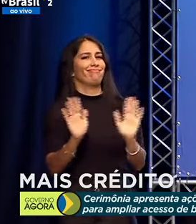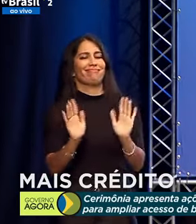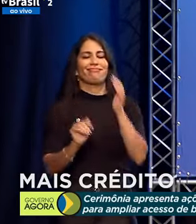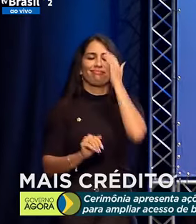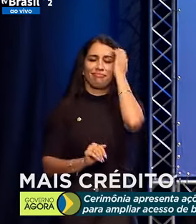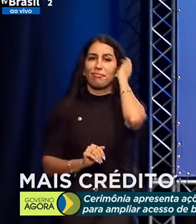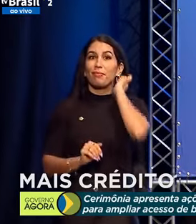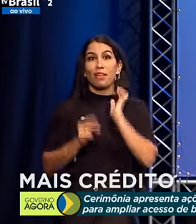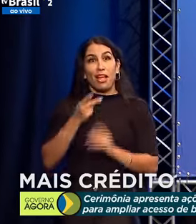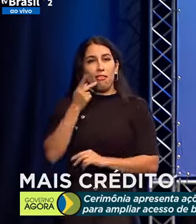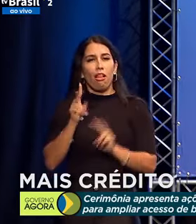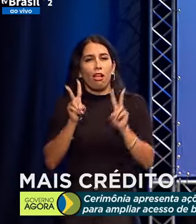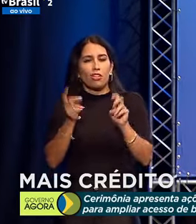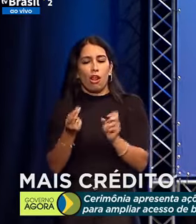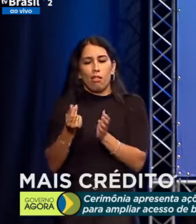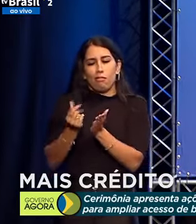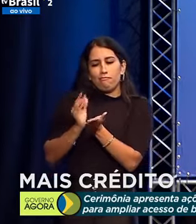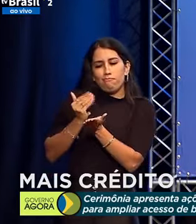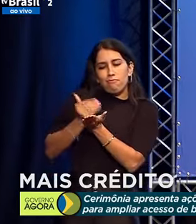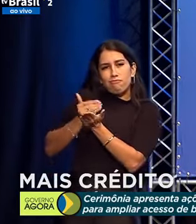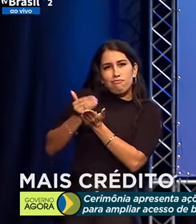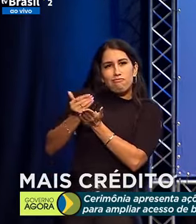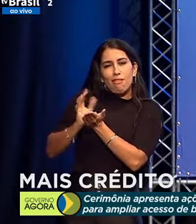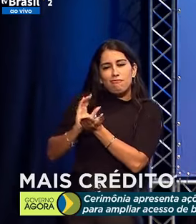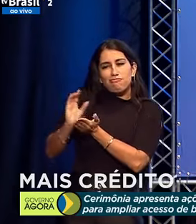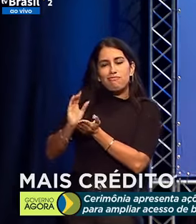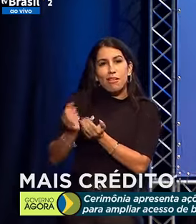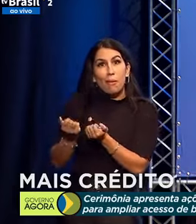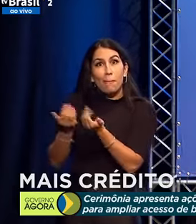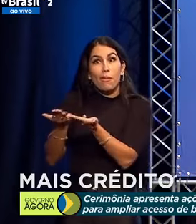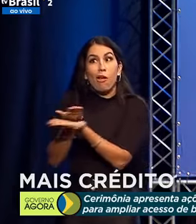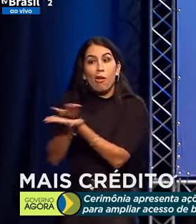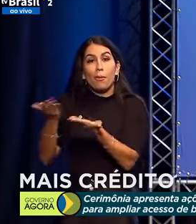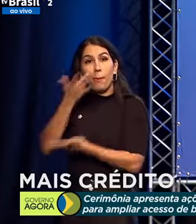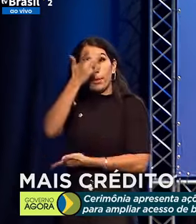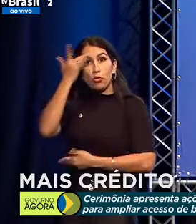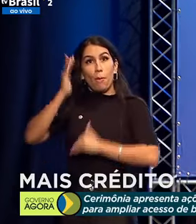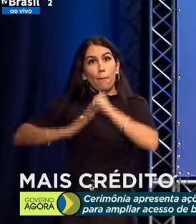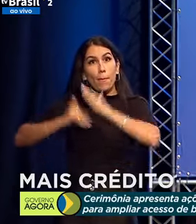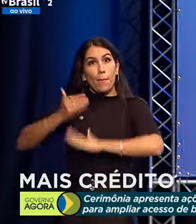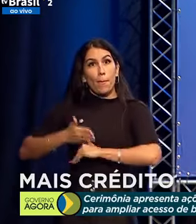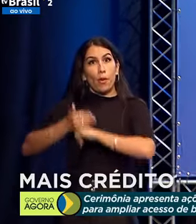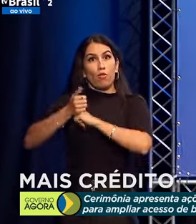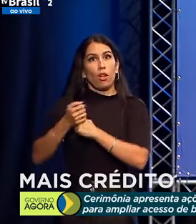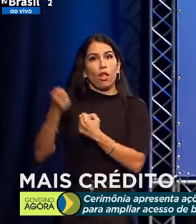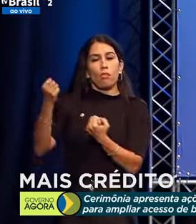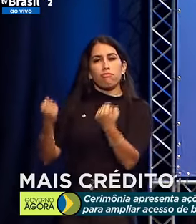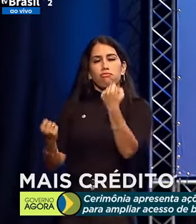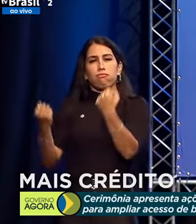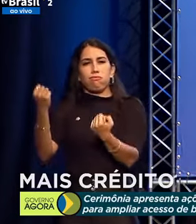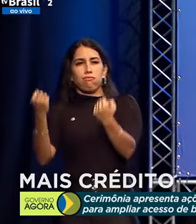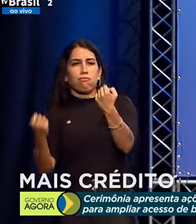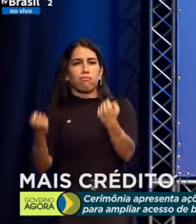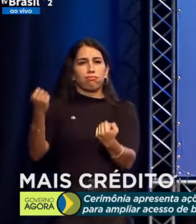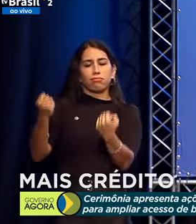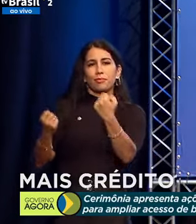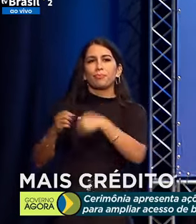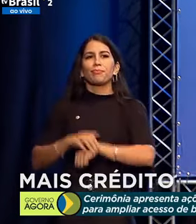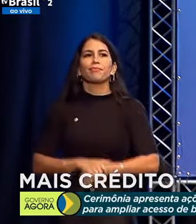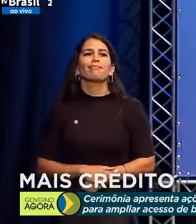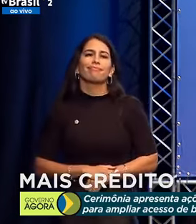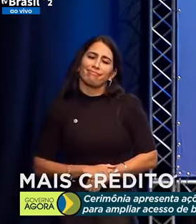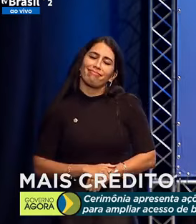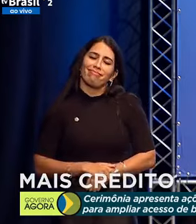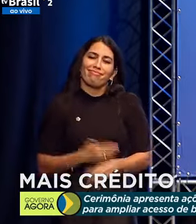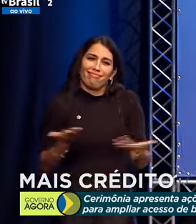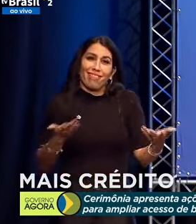do cartão caminhoneiro, do giro caminhoneiro. E aqui, o ministro me deu a honra de falar, porque meu pai era caminhoneiro,